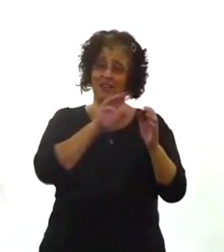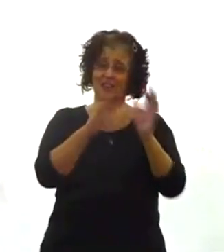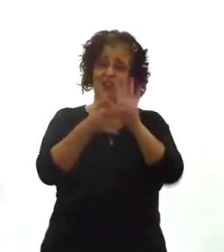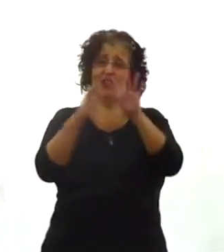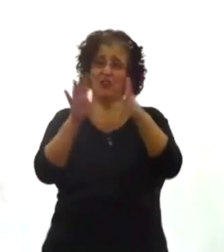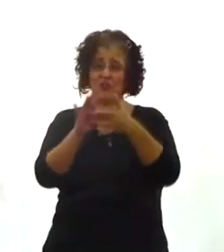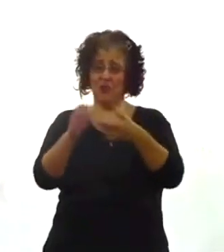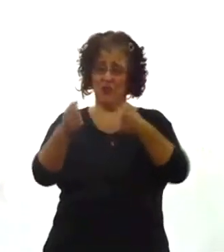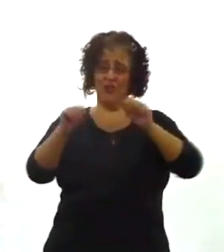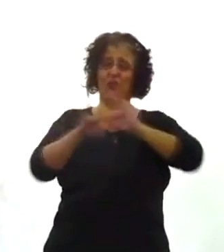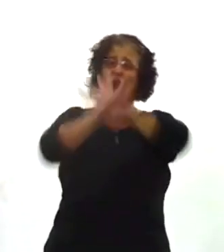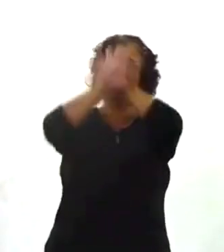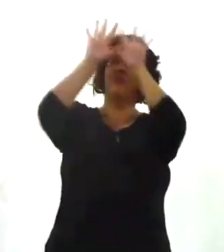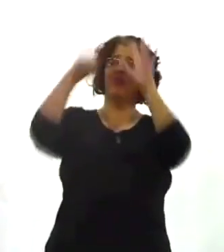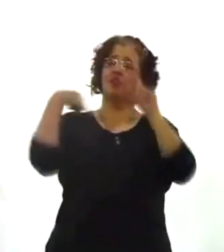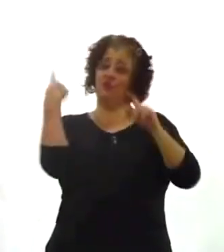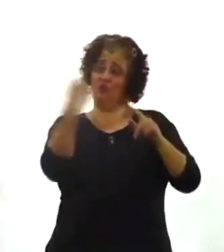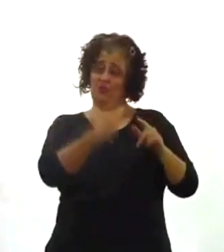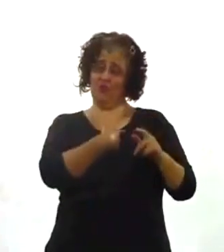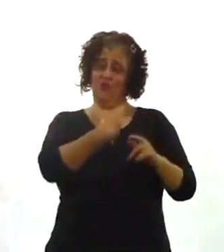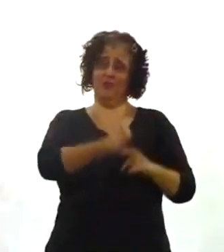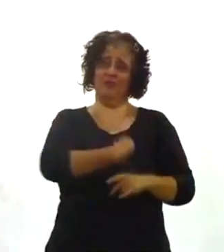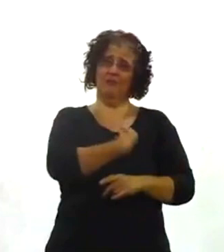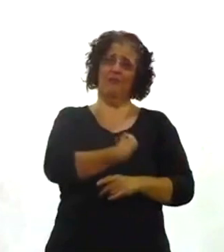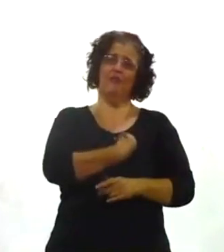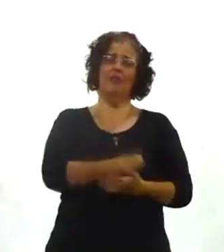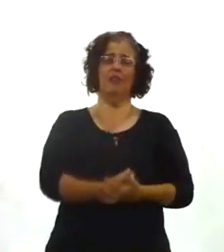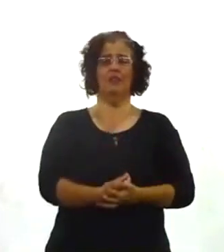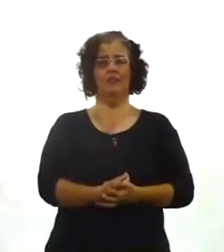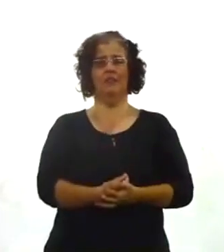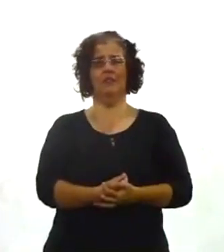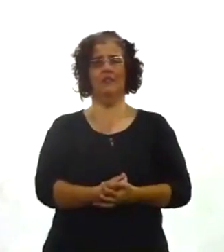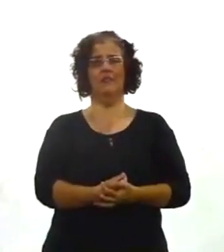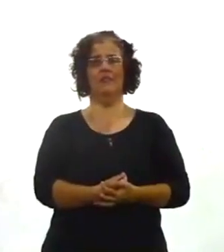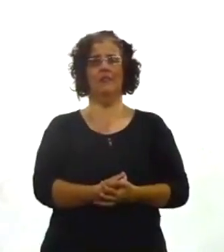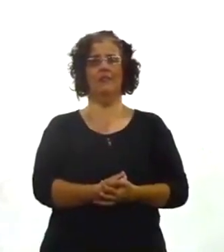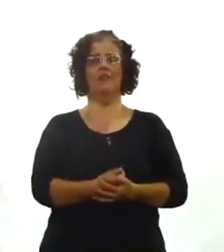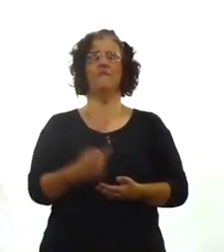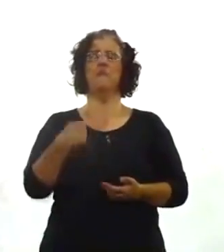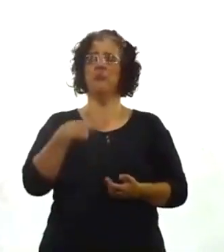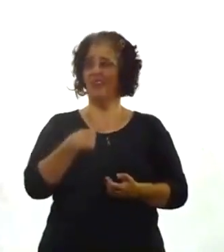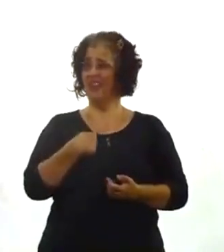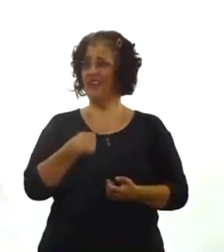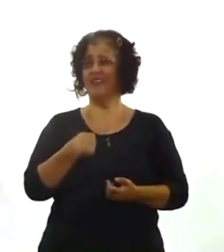chega a dizer uma coisa impressionante. Ele diz assim: eu estou num dilema.